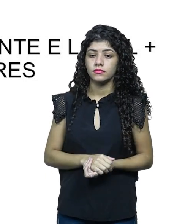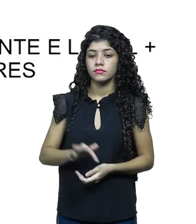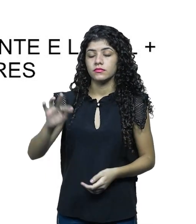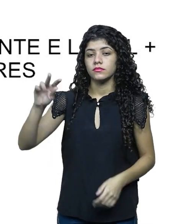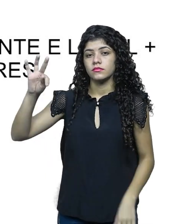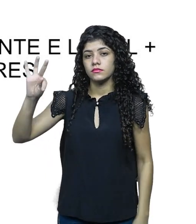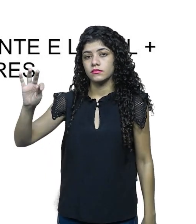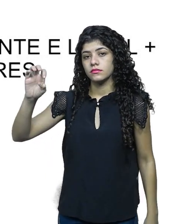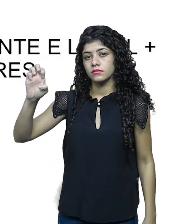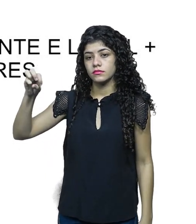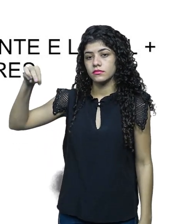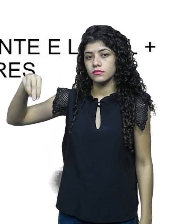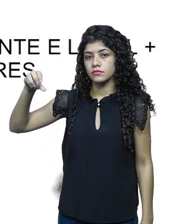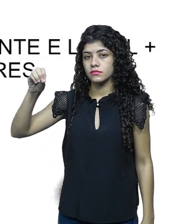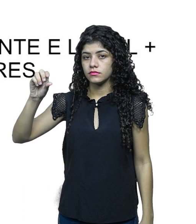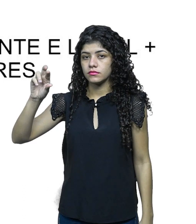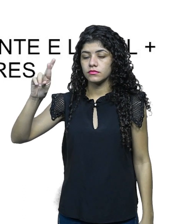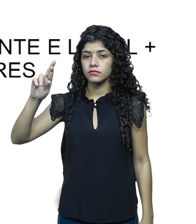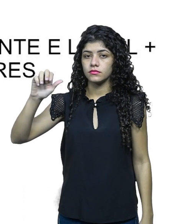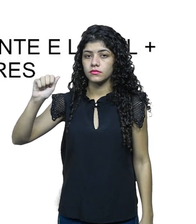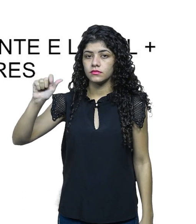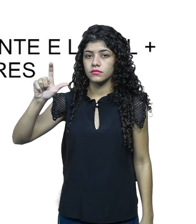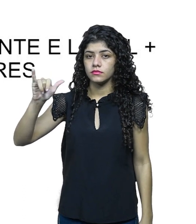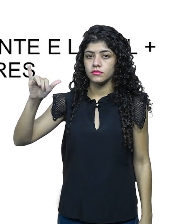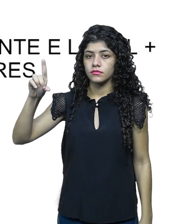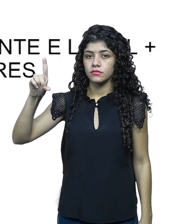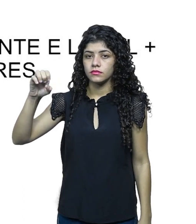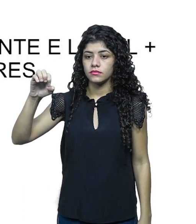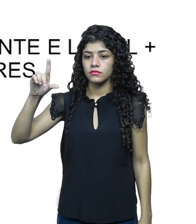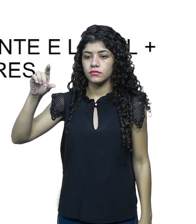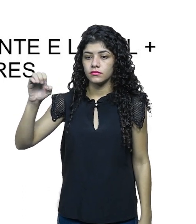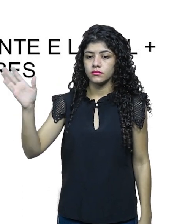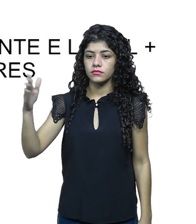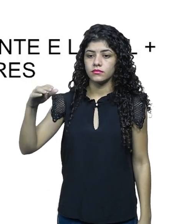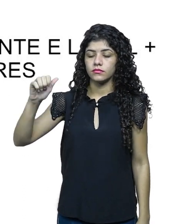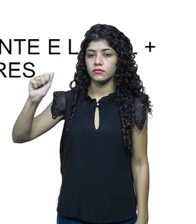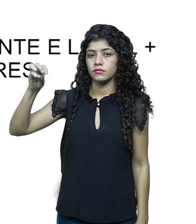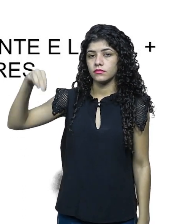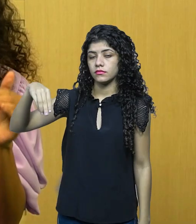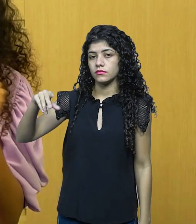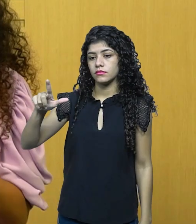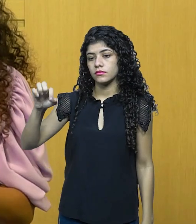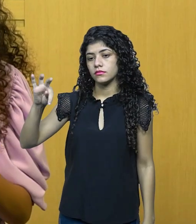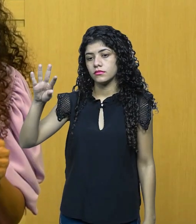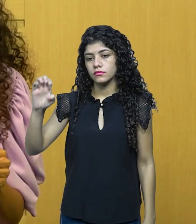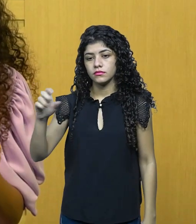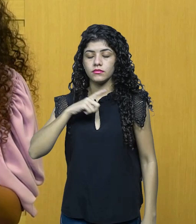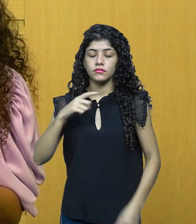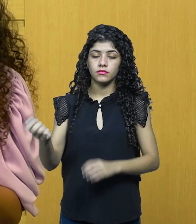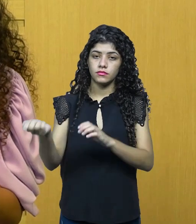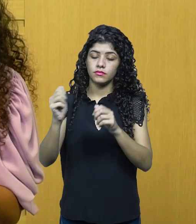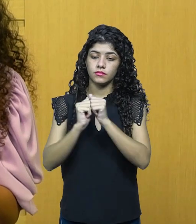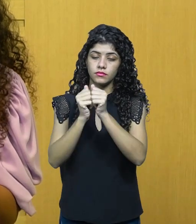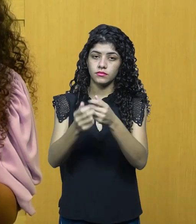ambiente, local, mais informações complementares. Cada um desses momentinhos aqui, eles têm um conjunto